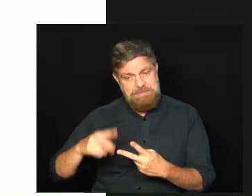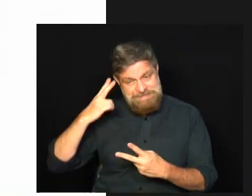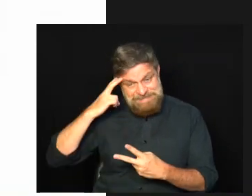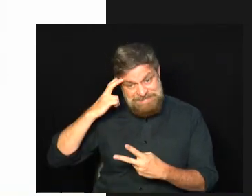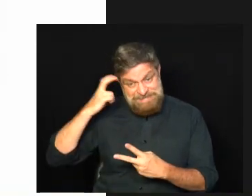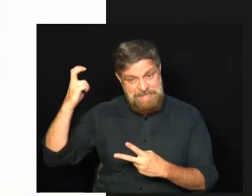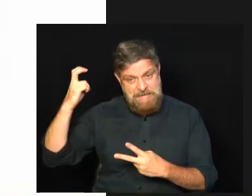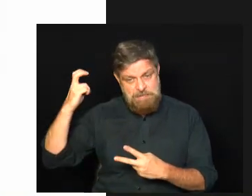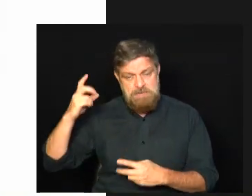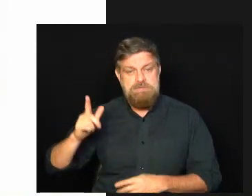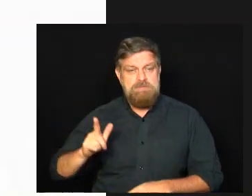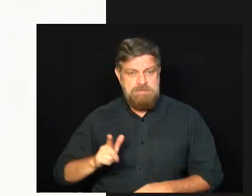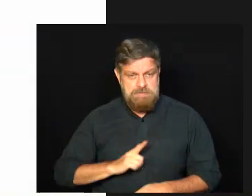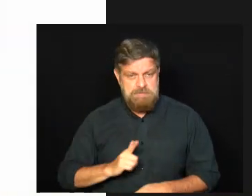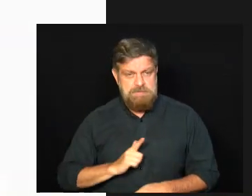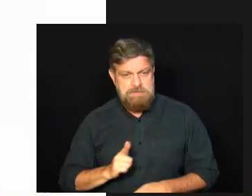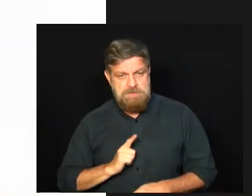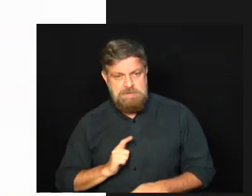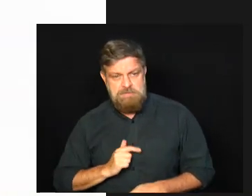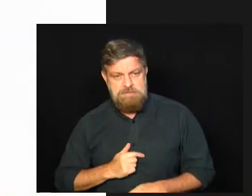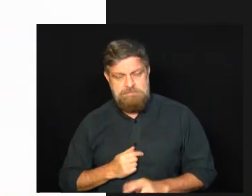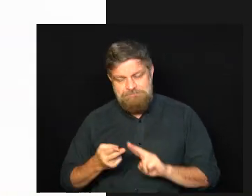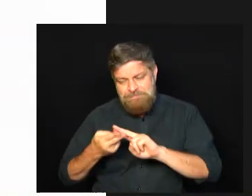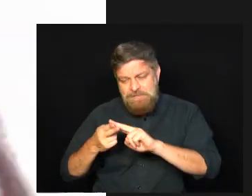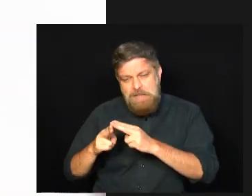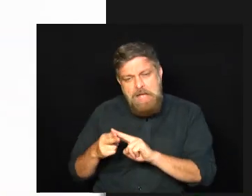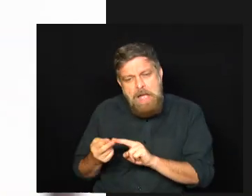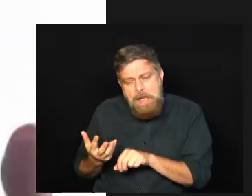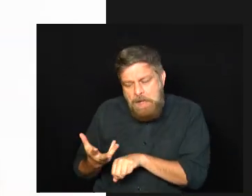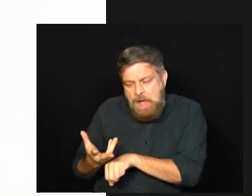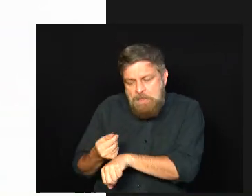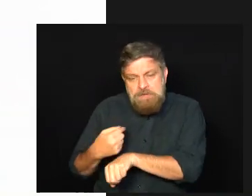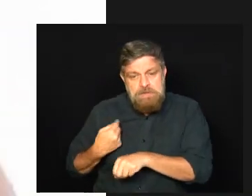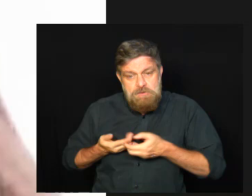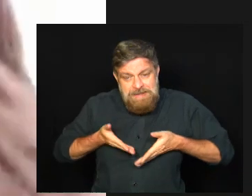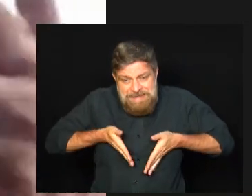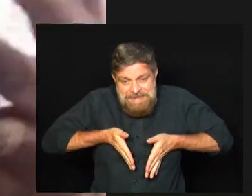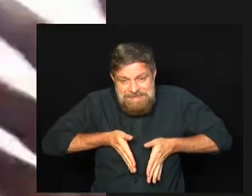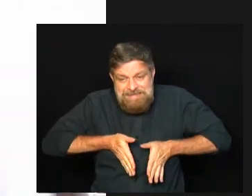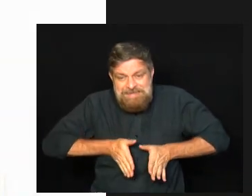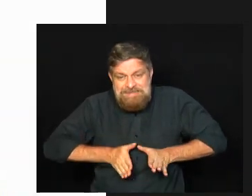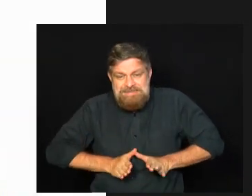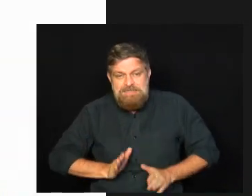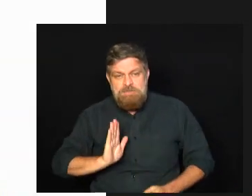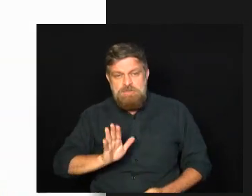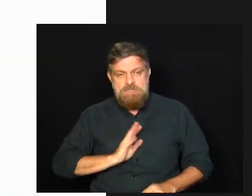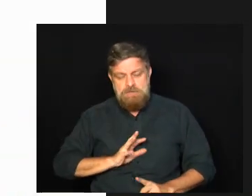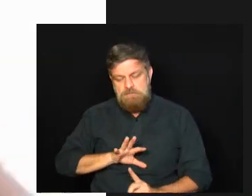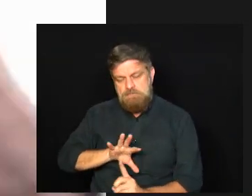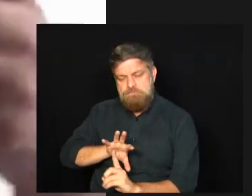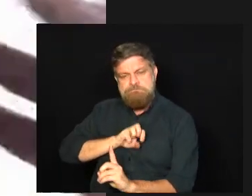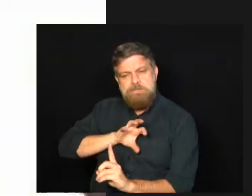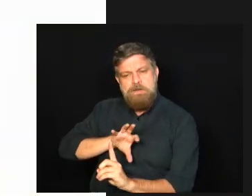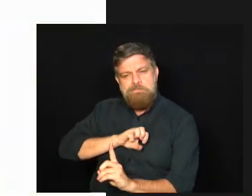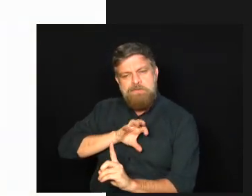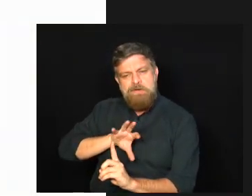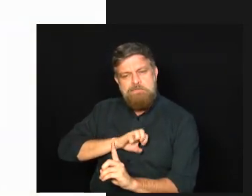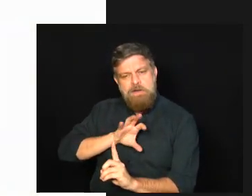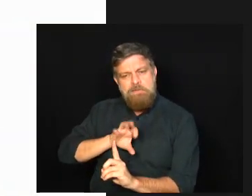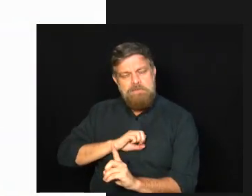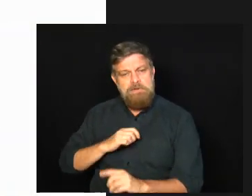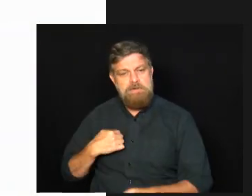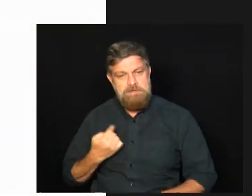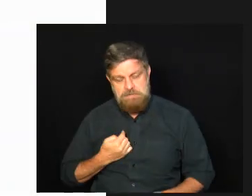nós temos uma série de aptidões, nascemos com várias aptidões para